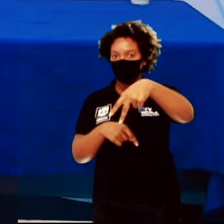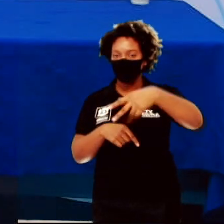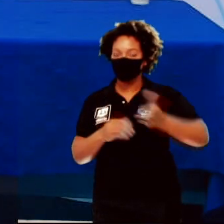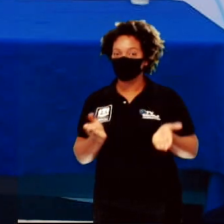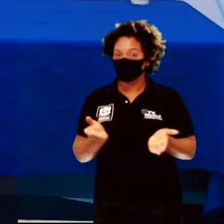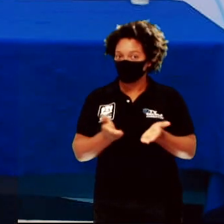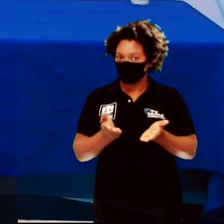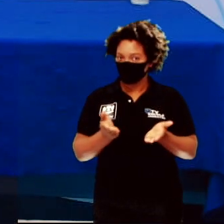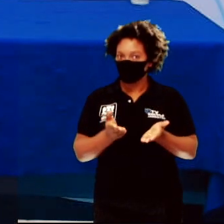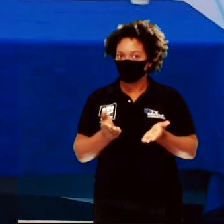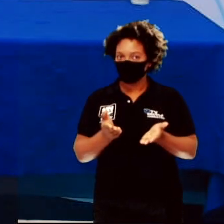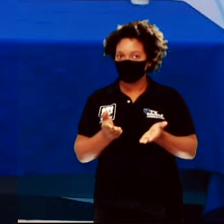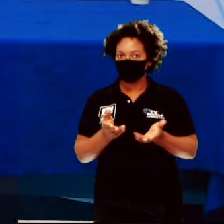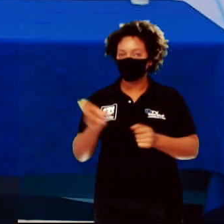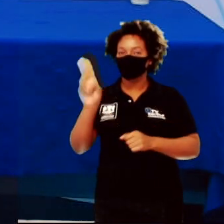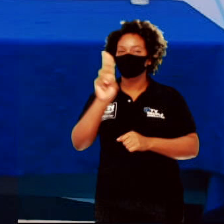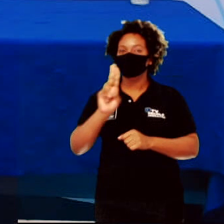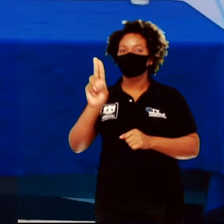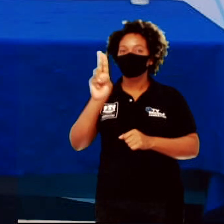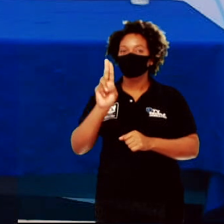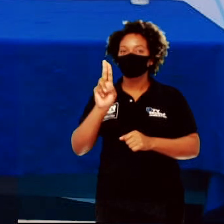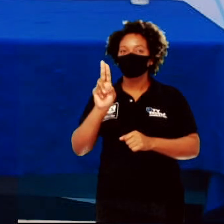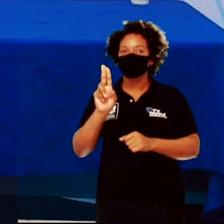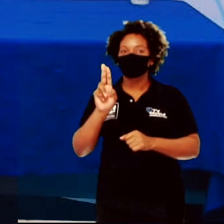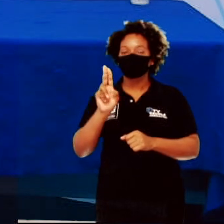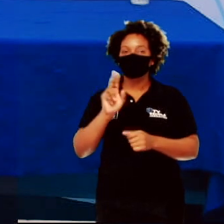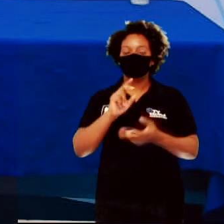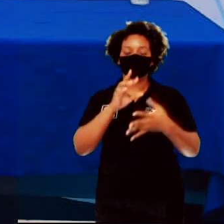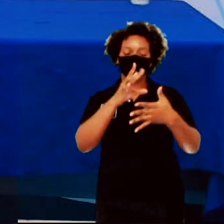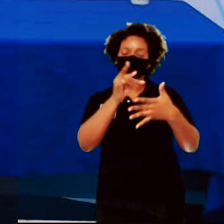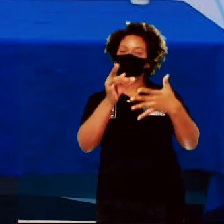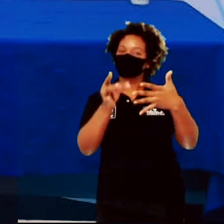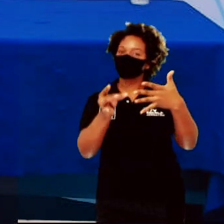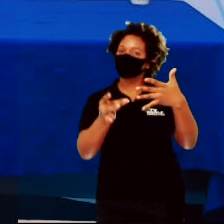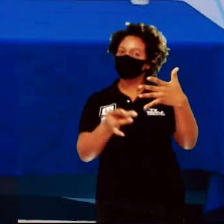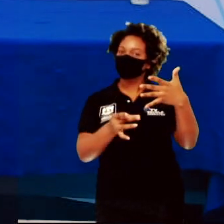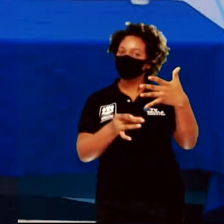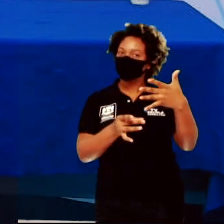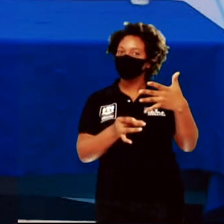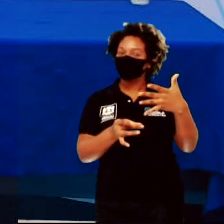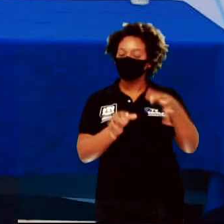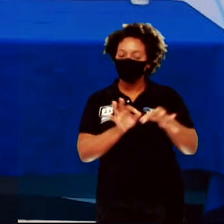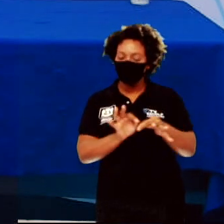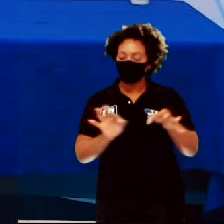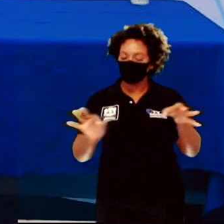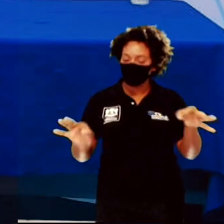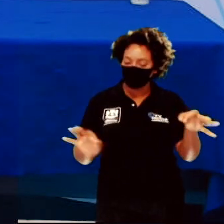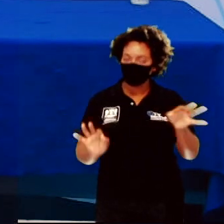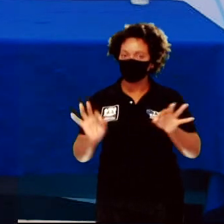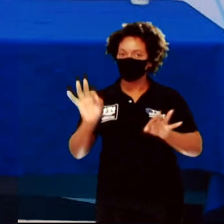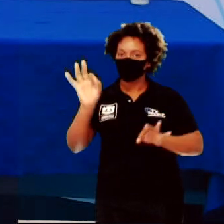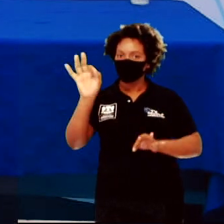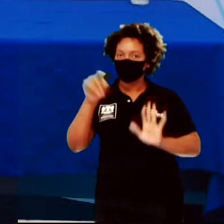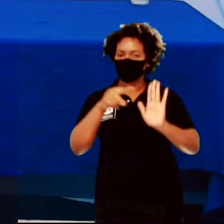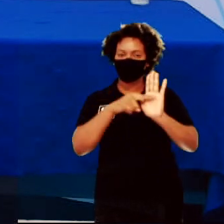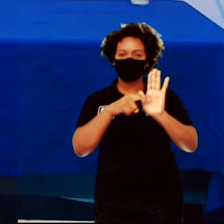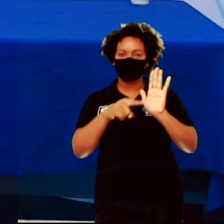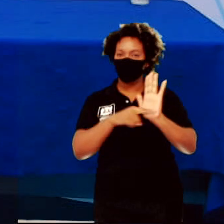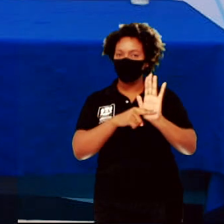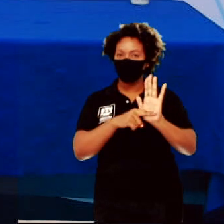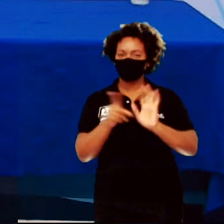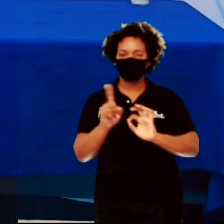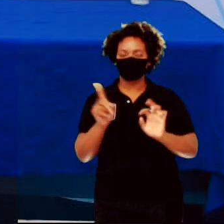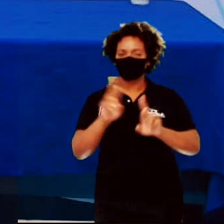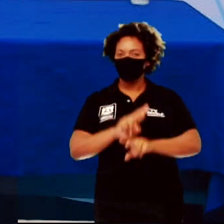Agora, eu vou utilizar esses meios de medidas não padronizadas